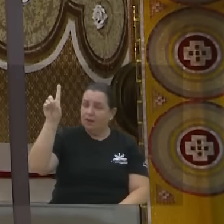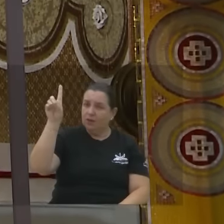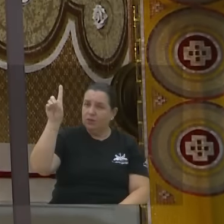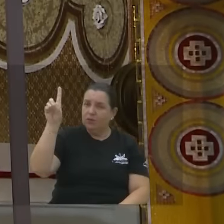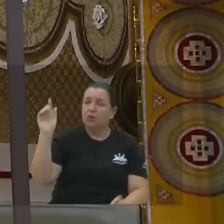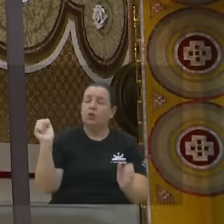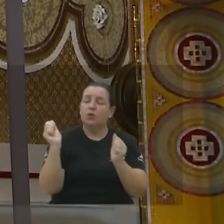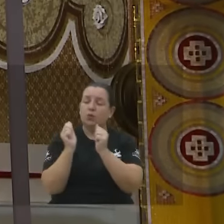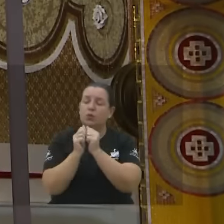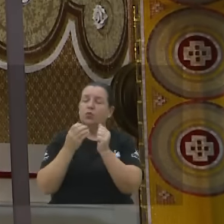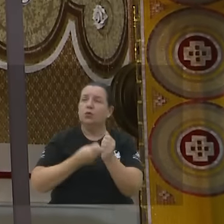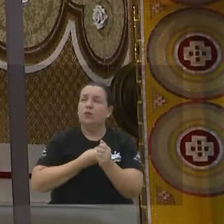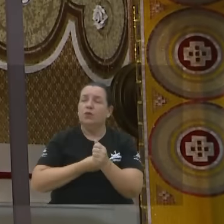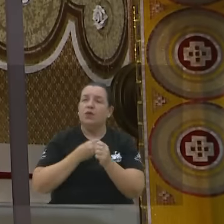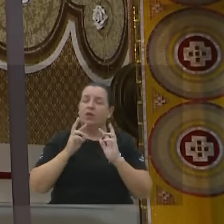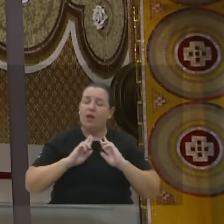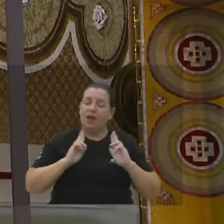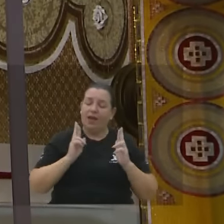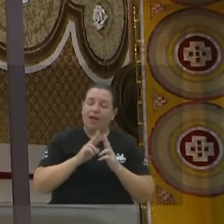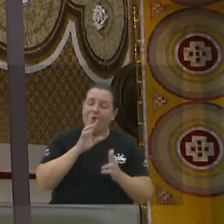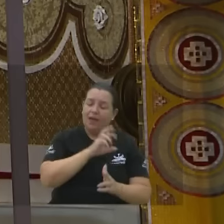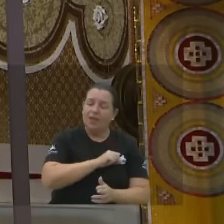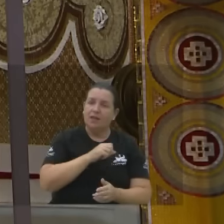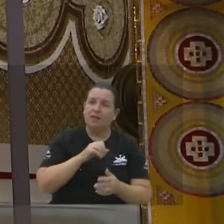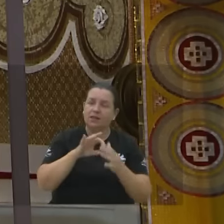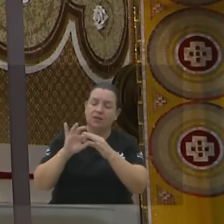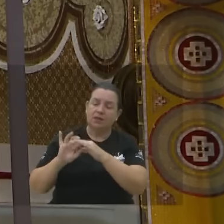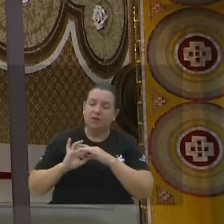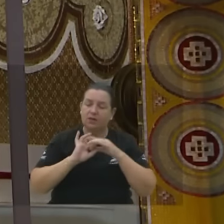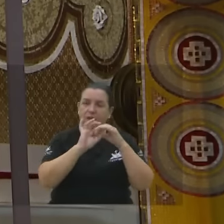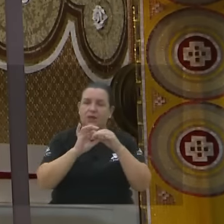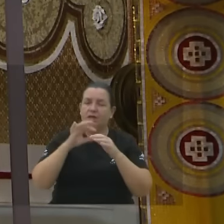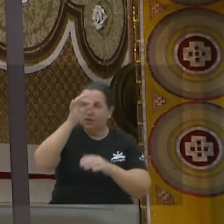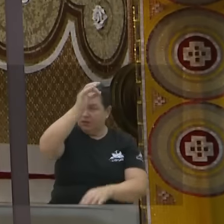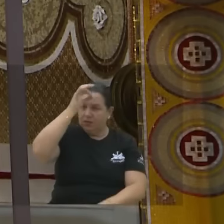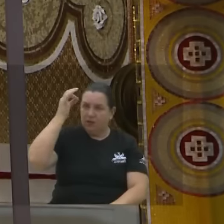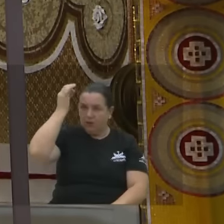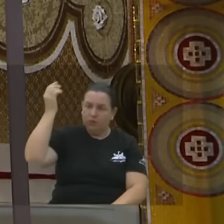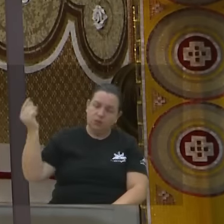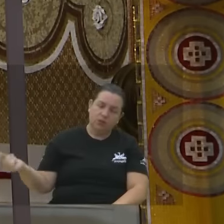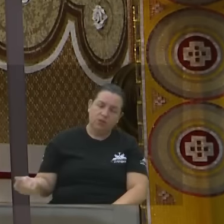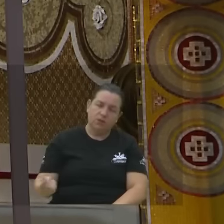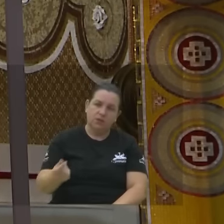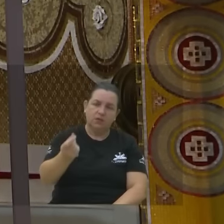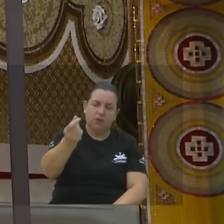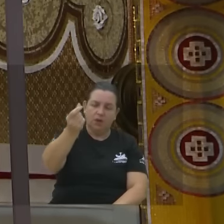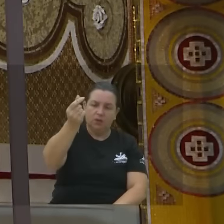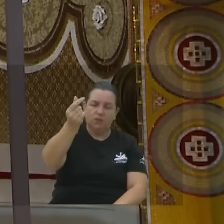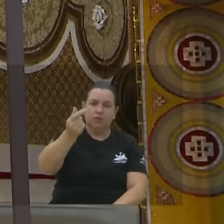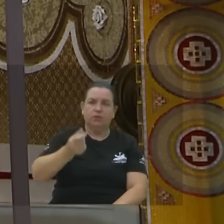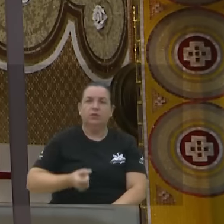e convosco vive e reina na unidade do Espírito Santo por todos os séculos dos